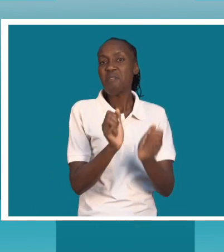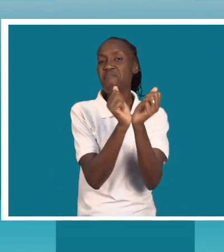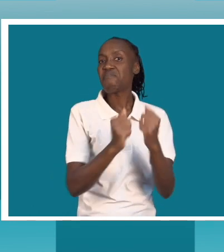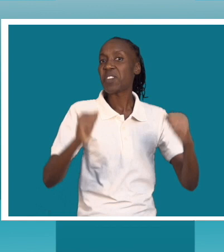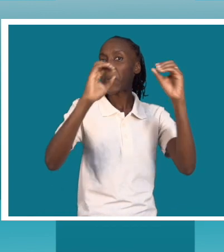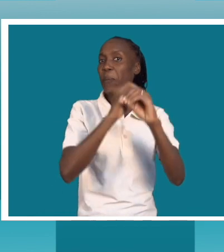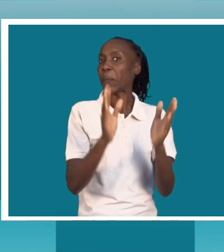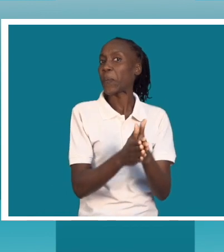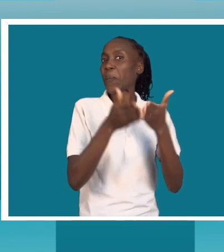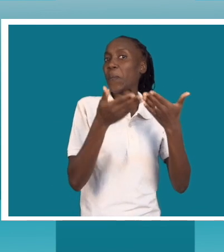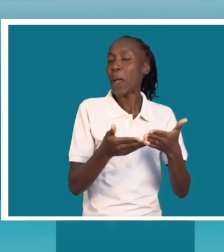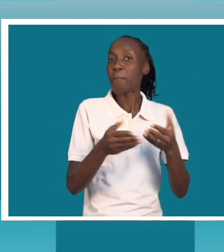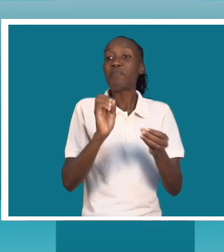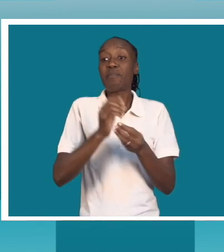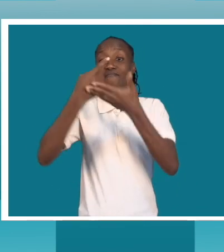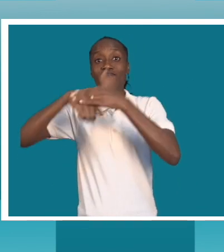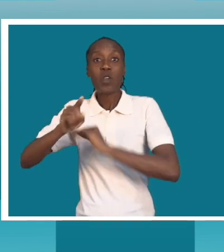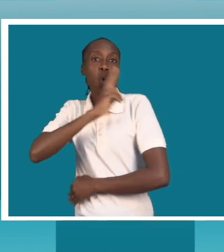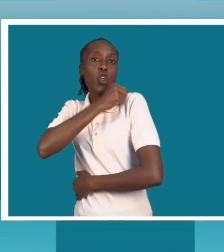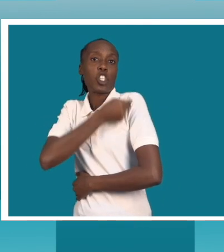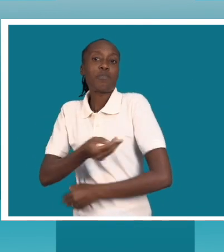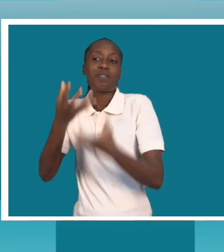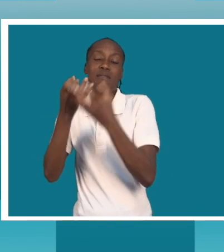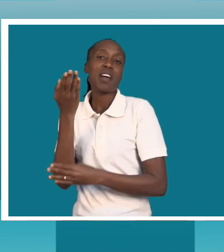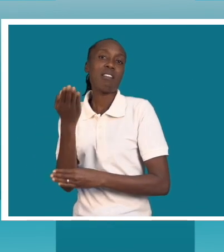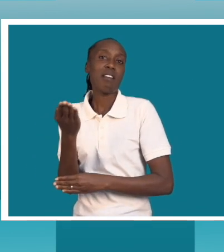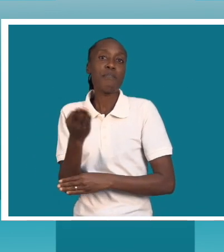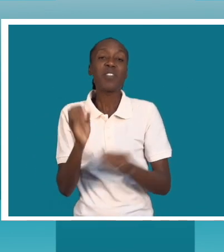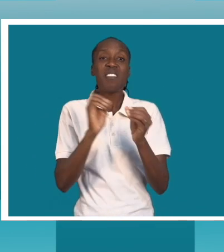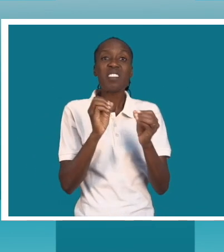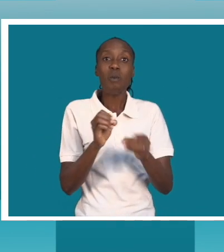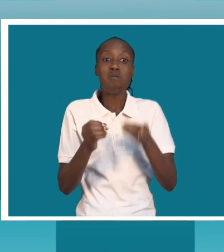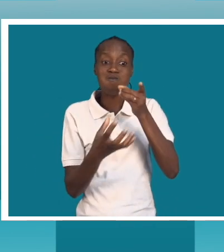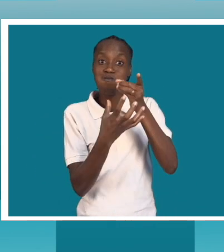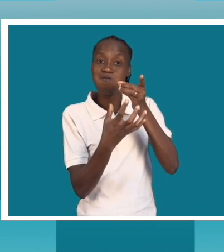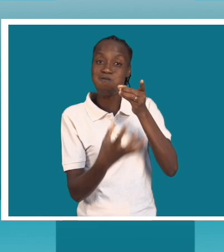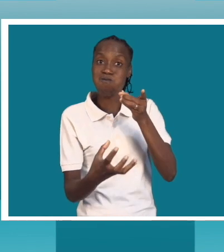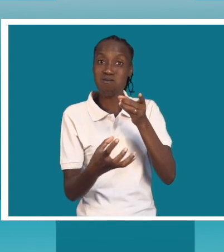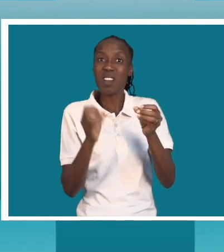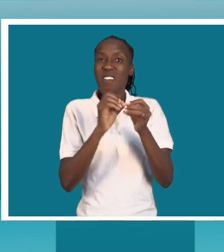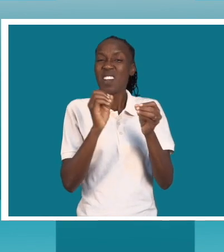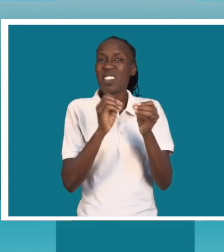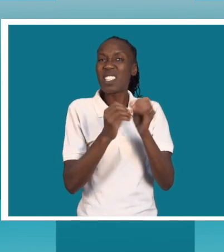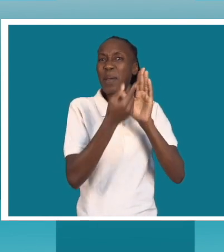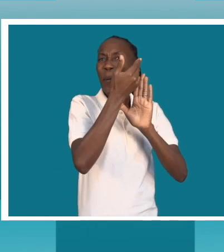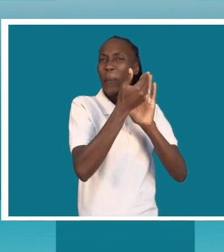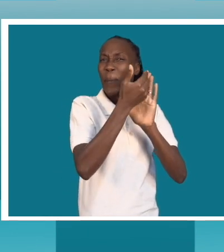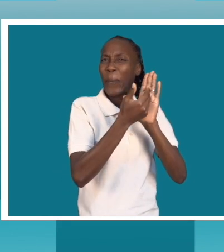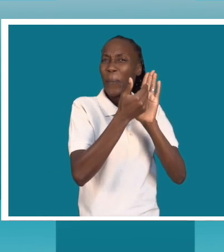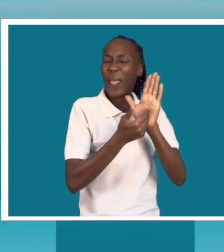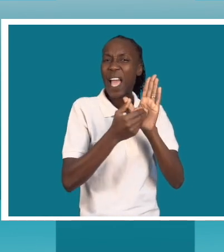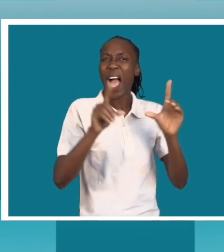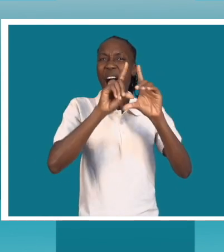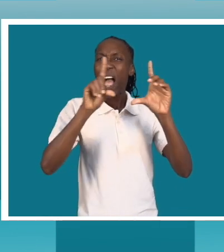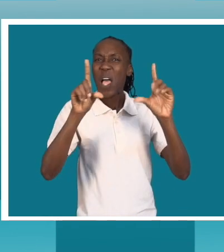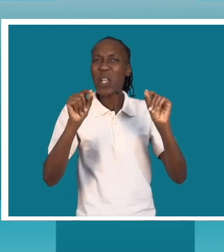hospital. Para ser resolvido, hérnia testicular não é uma coisa que precisa de uma intervenção médica muito, muito delicada. É uma coisa